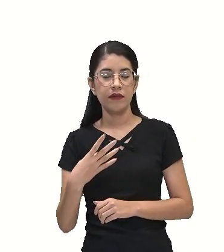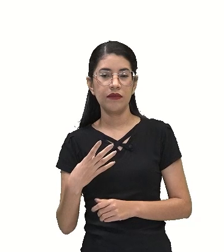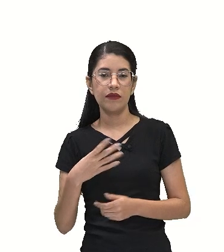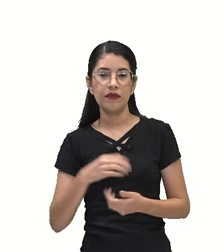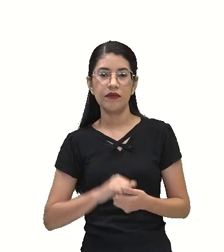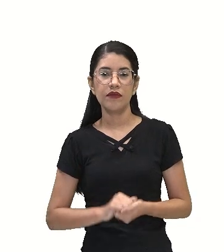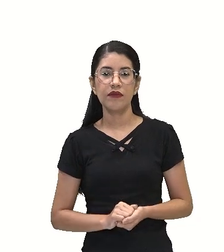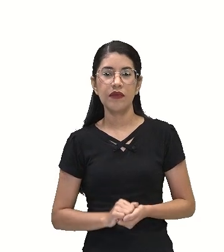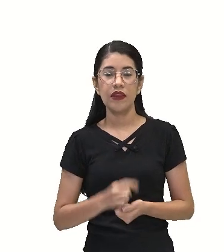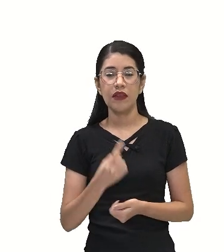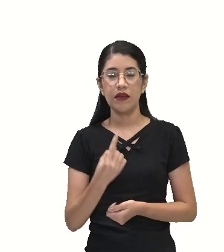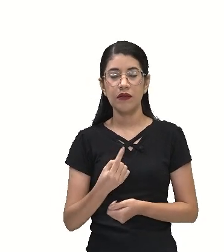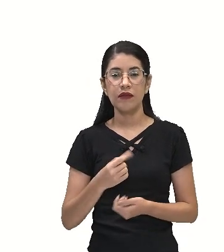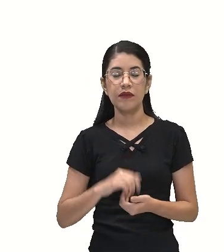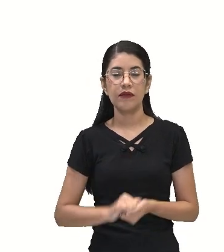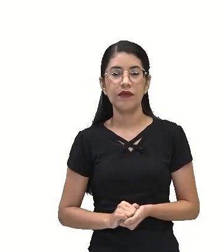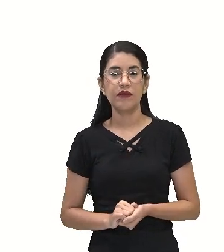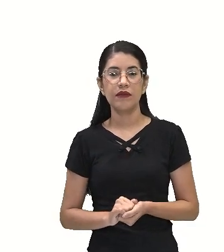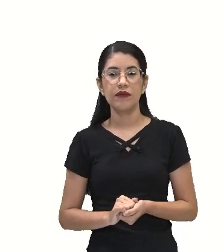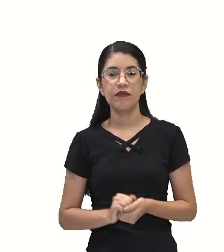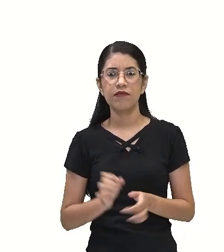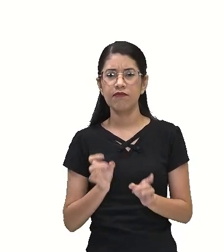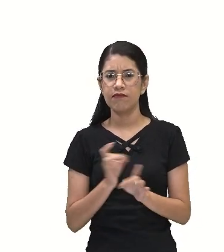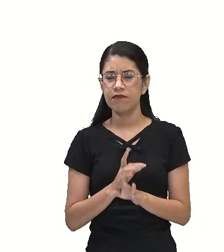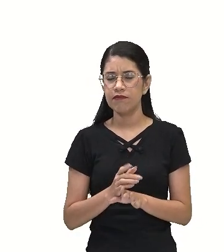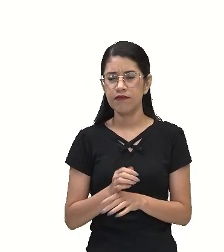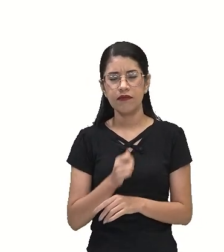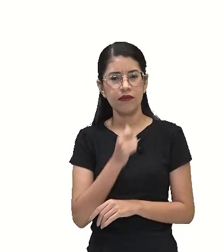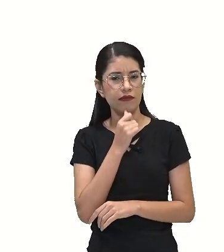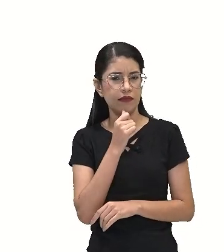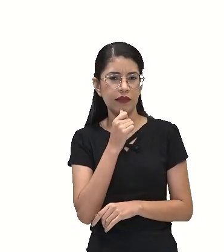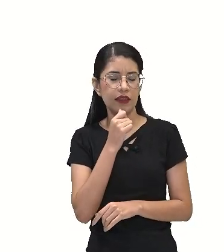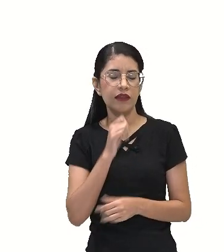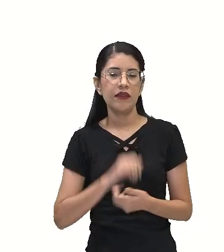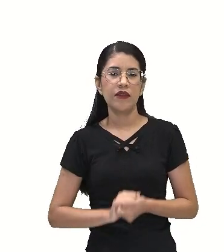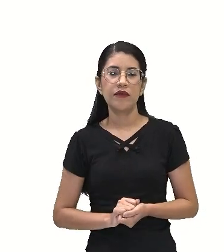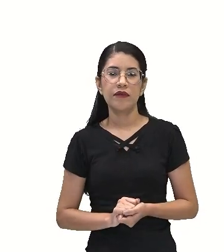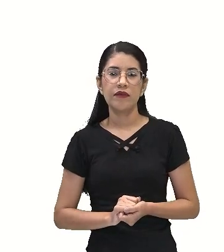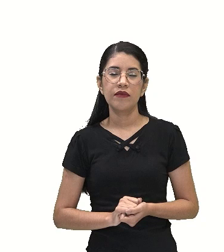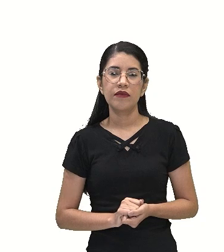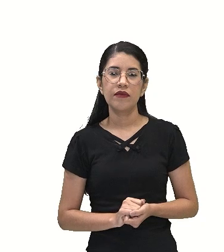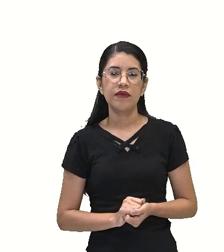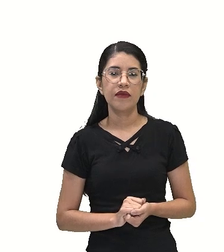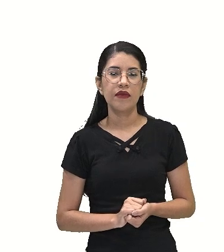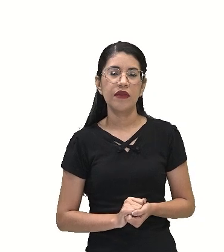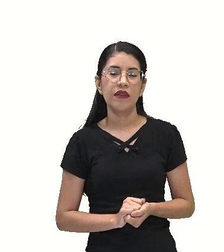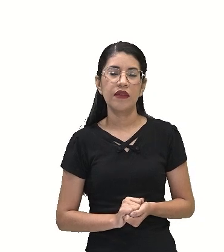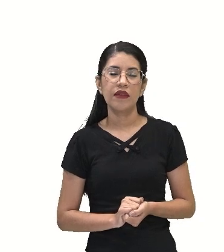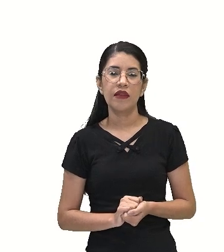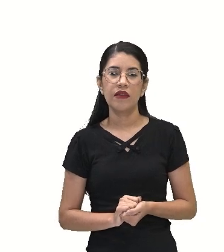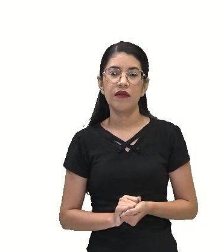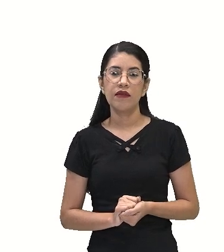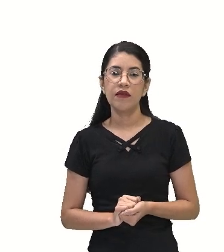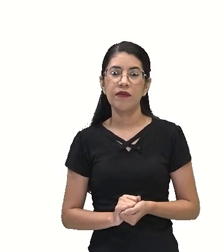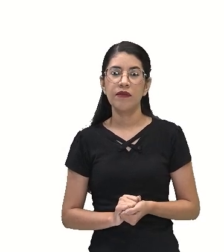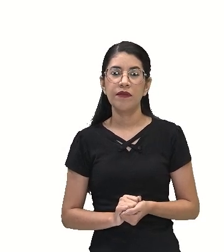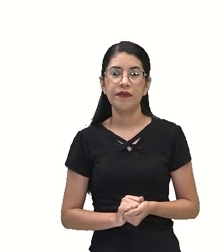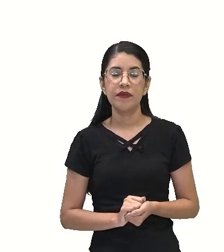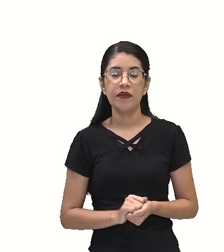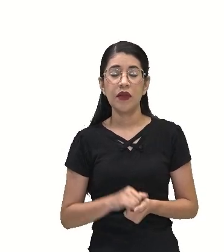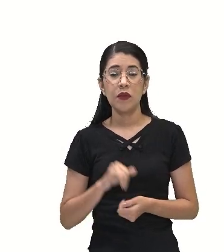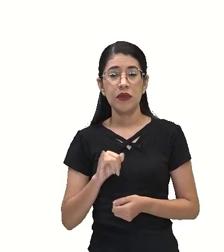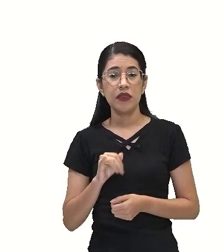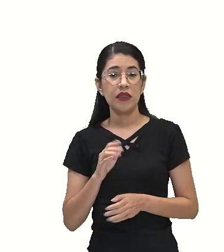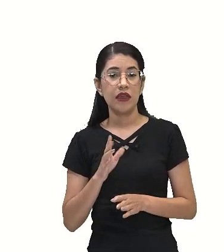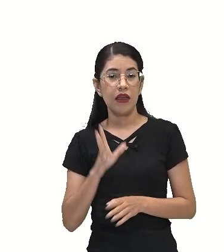menos 14 sobra 1. Acabou, professor, minha conta? Claro que não, né? A partir do momento que